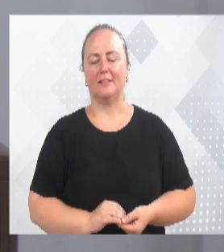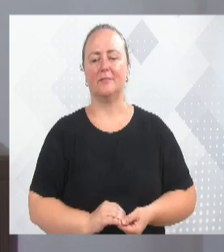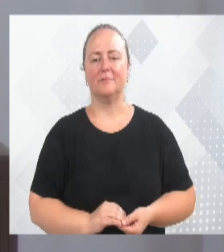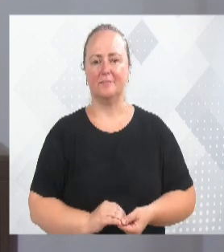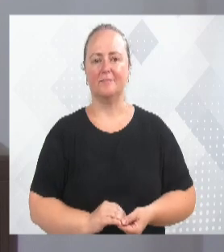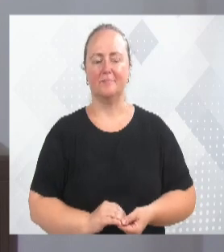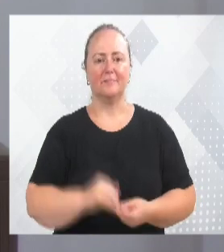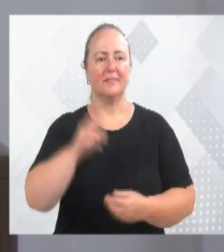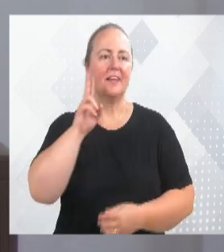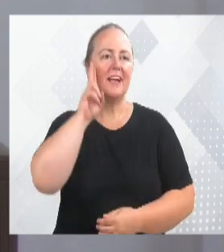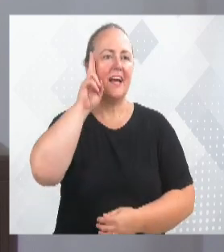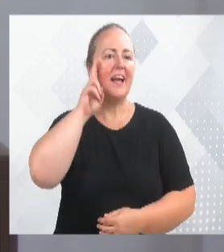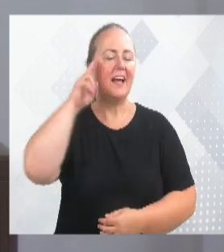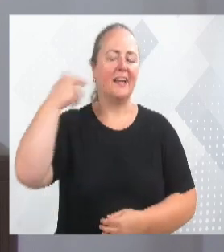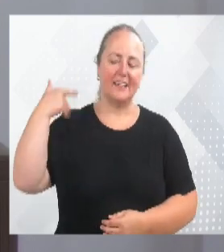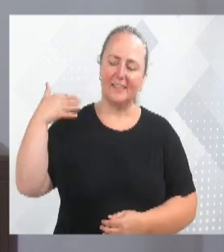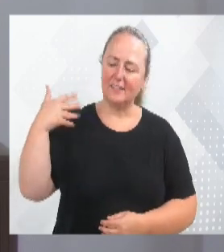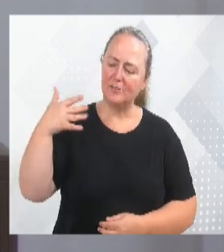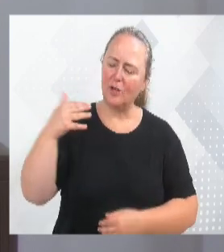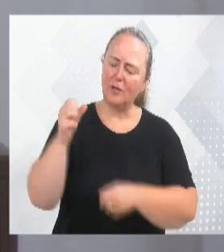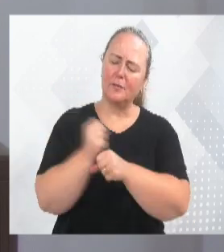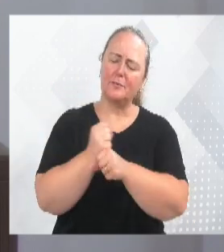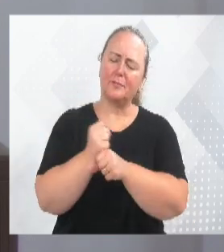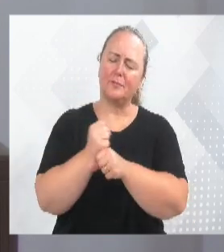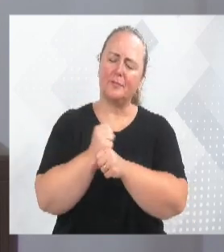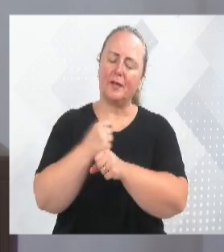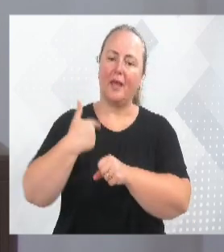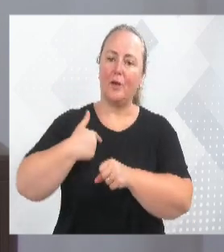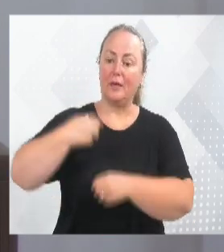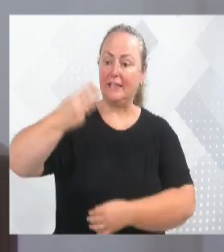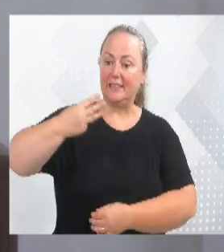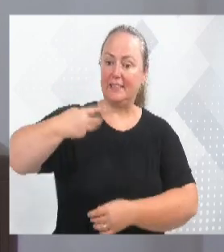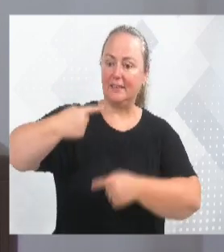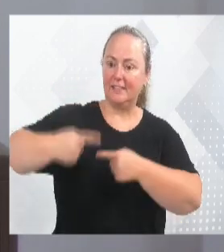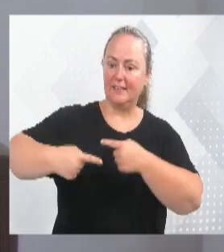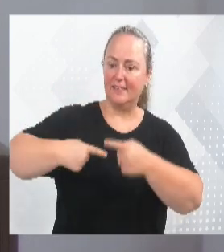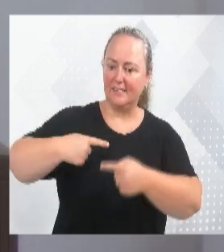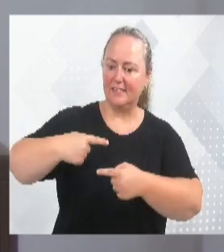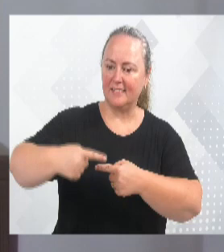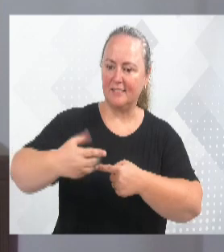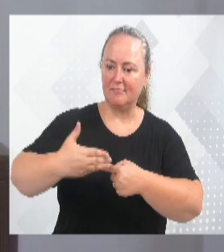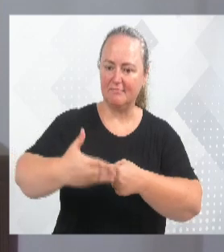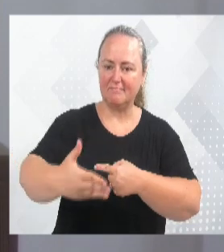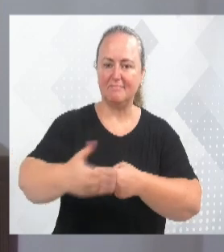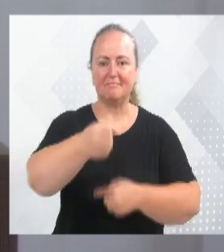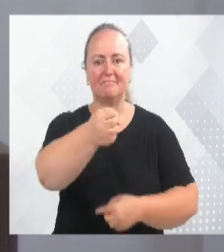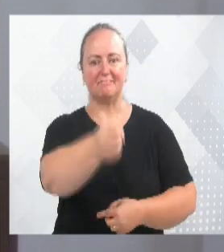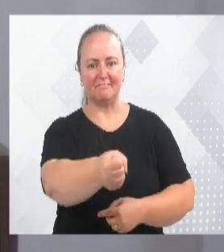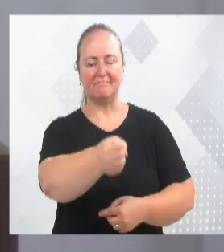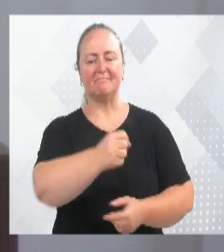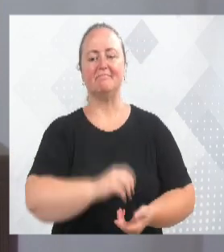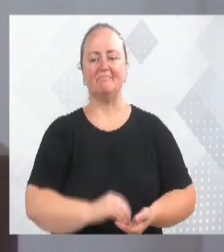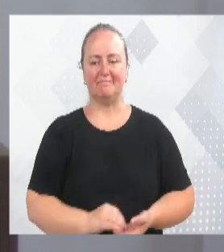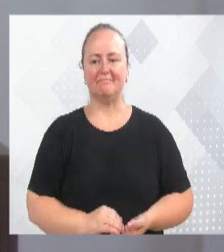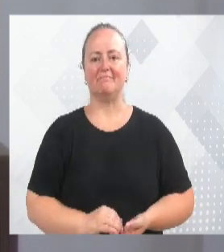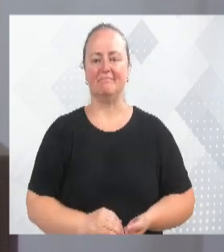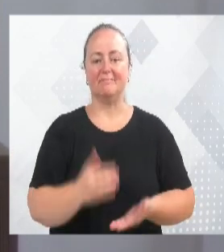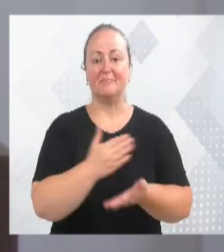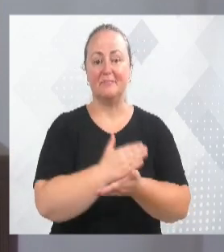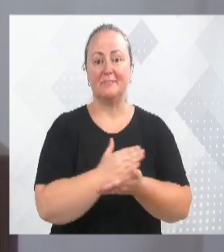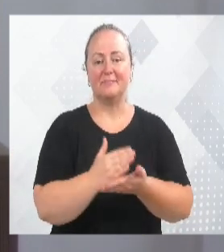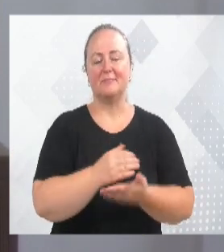nossa história já vem de longa data, né? Eu sou a terceira geração da família à frente agora dos negócios, né? Começou com meu